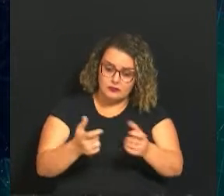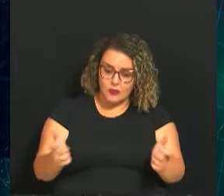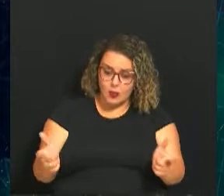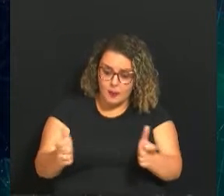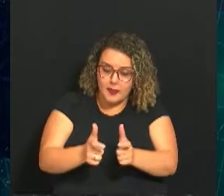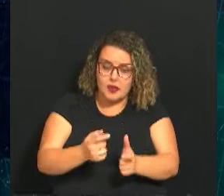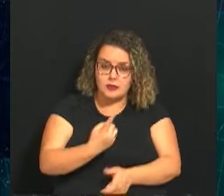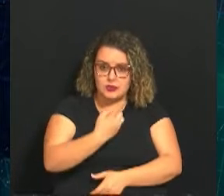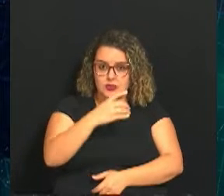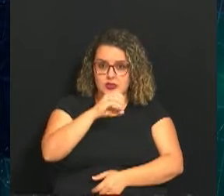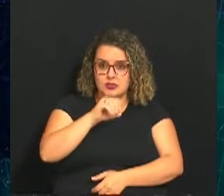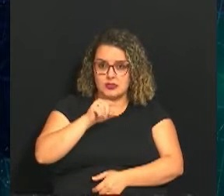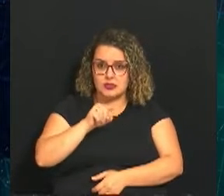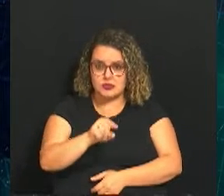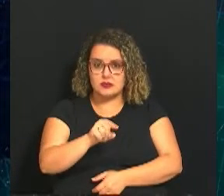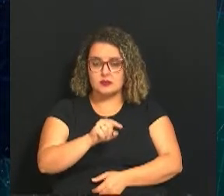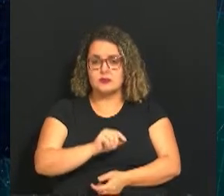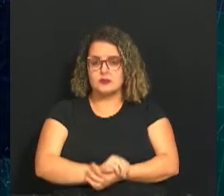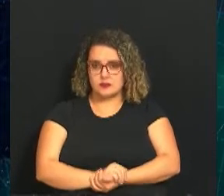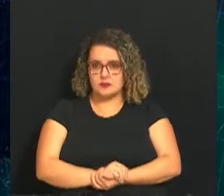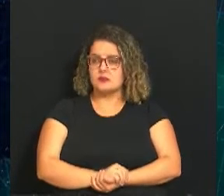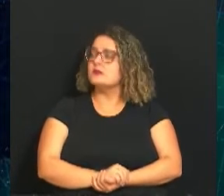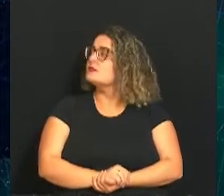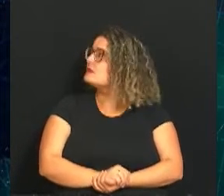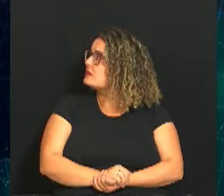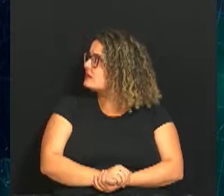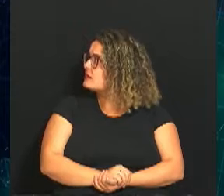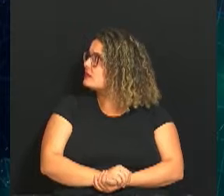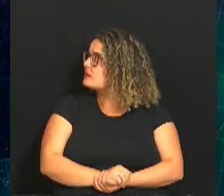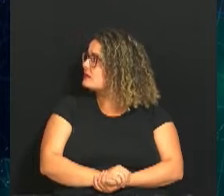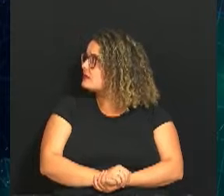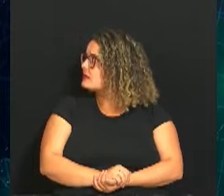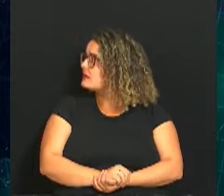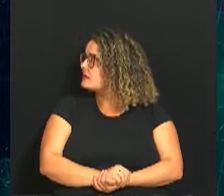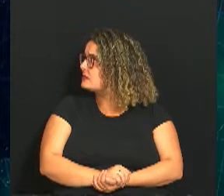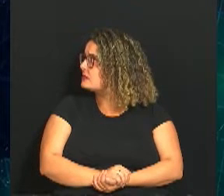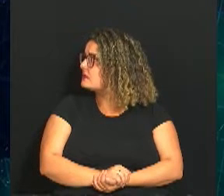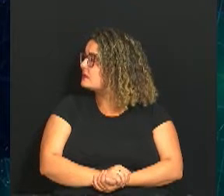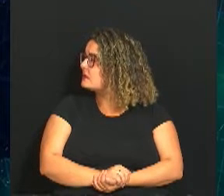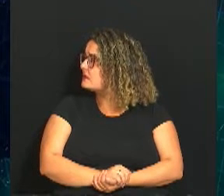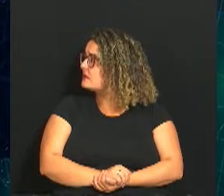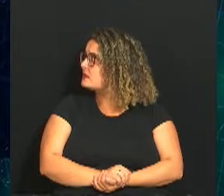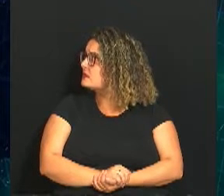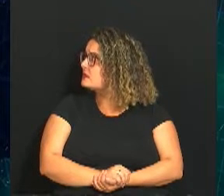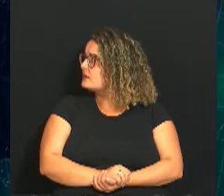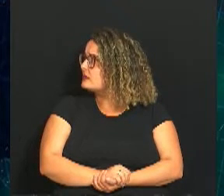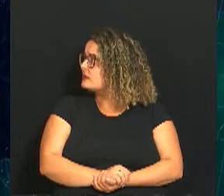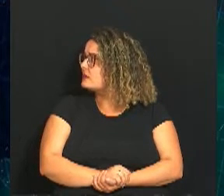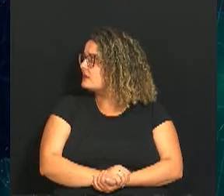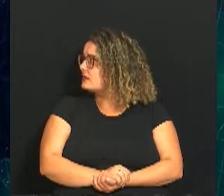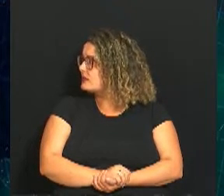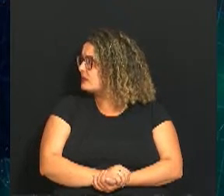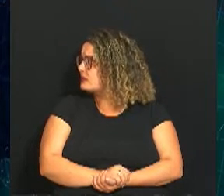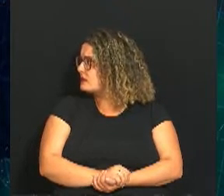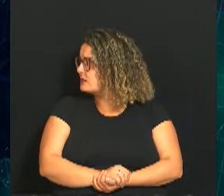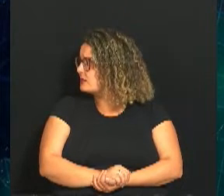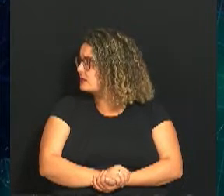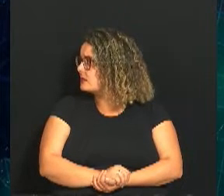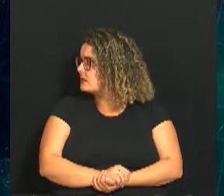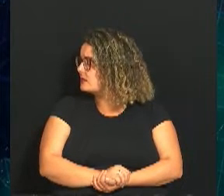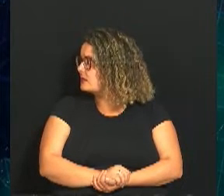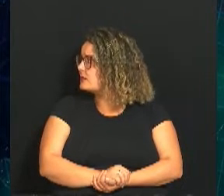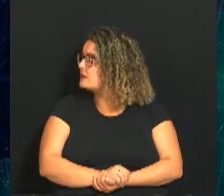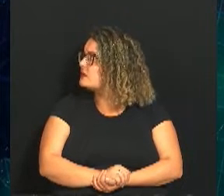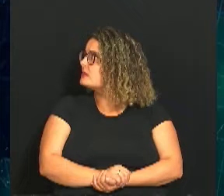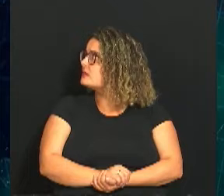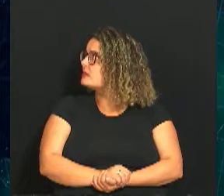mil casos da Covid-19. Arthur Nogueira, Nova Odessa, Montemor, Pedreira, Santo Antônio de